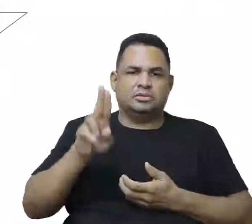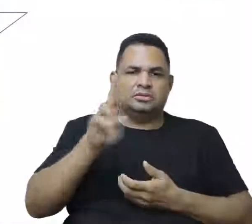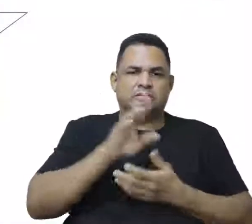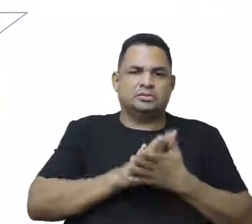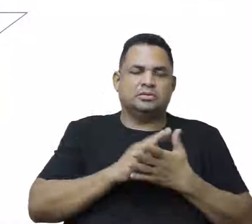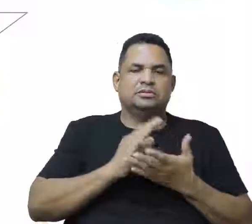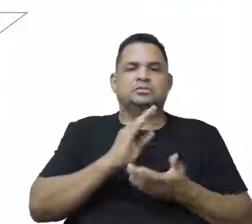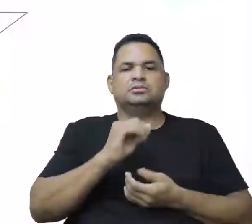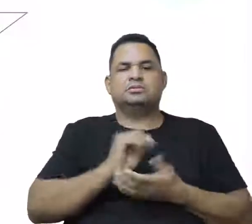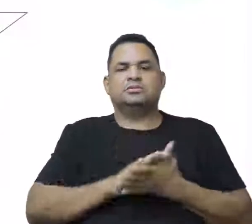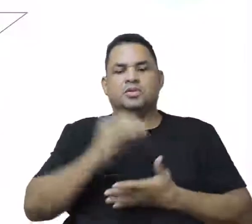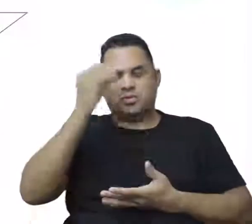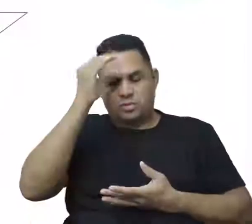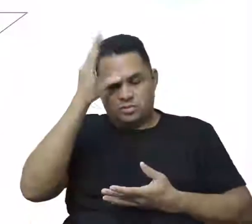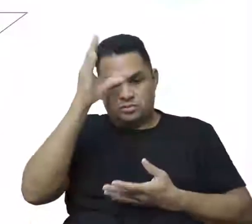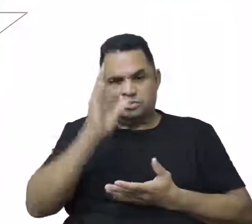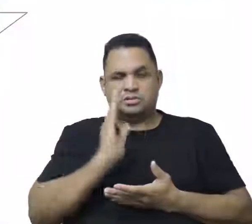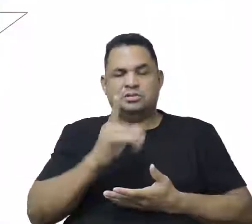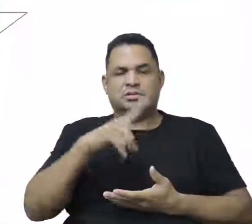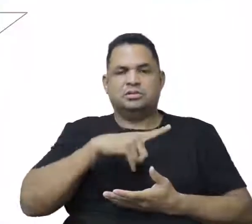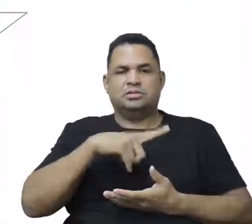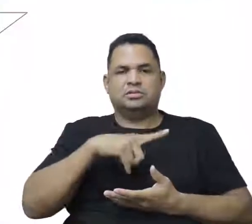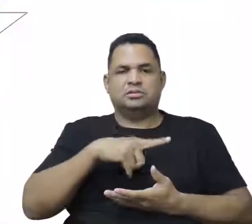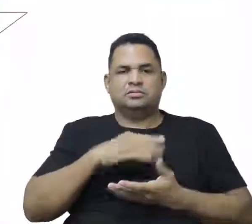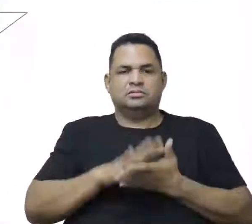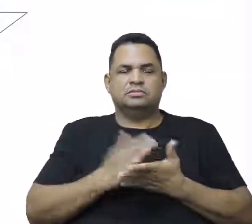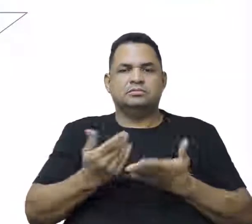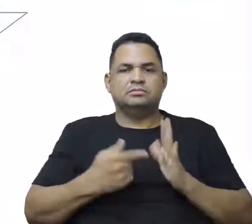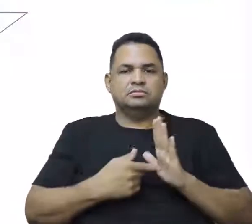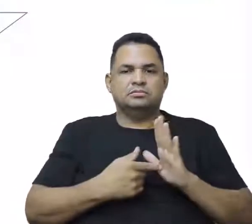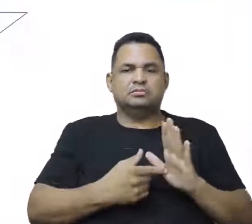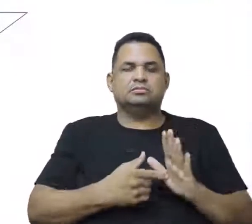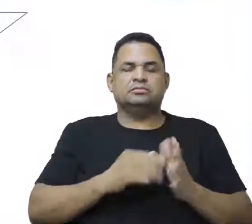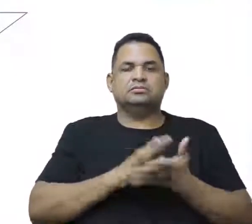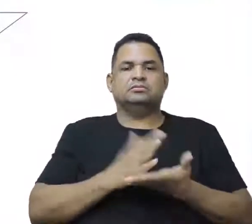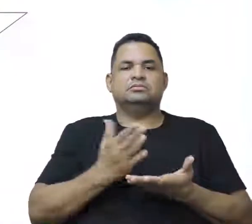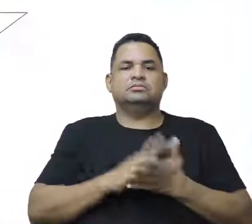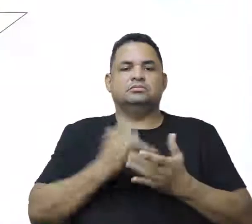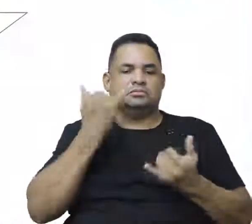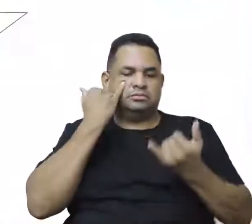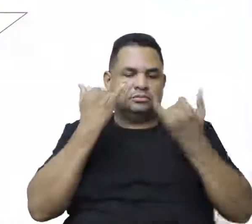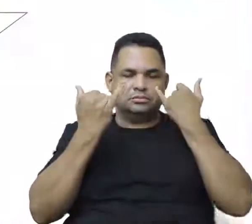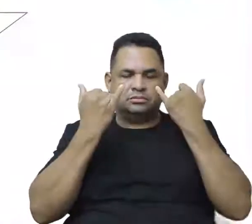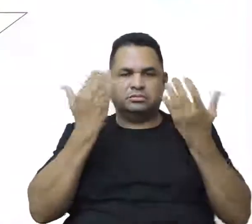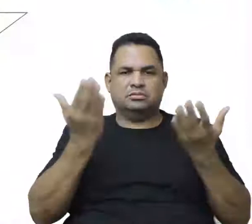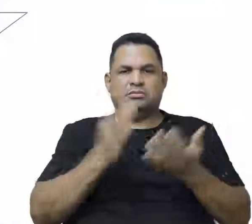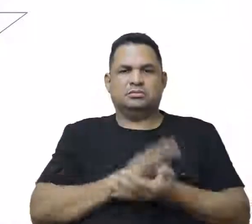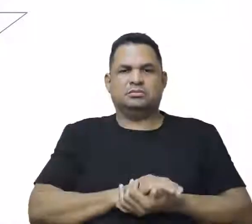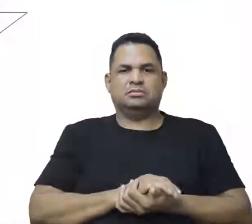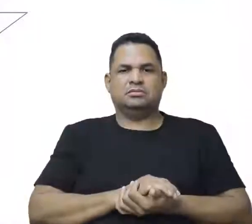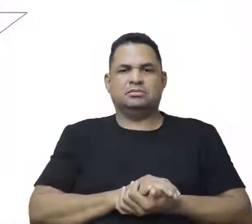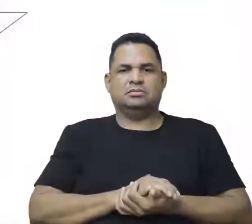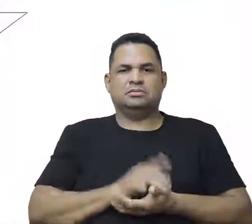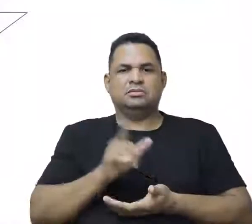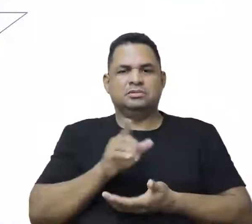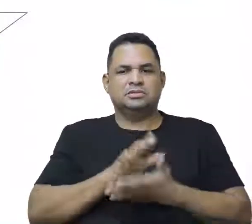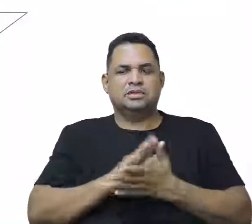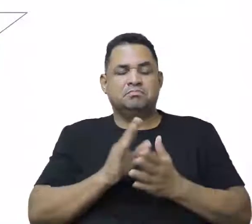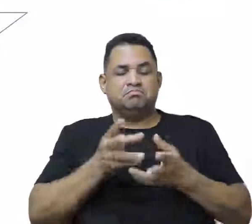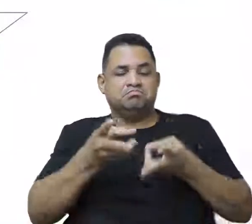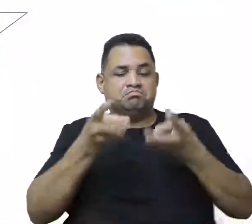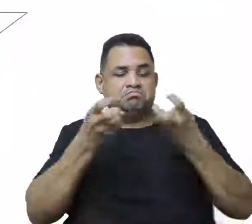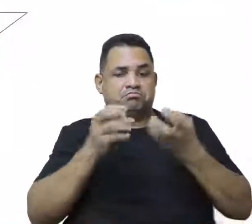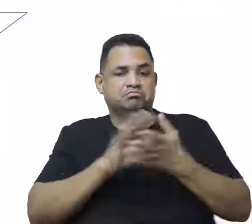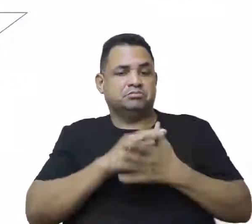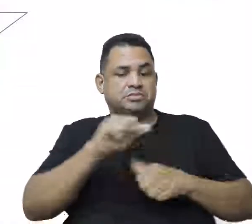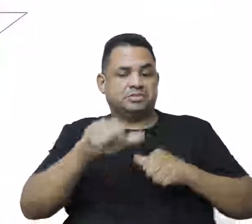do conhecimento ali que a gente tem, né, para trazer essas informações mais pontuais para vocês. A gente vai perceber nesse gráfico que não